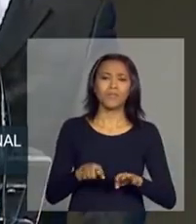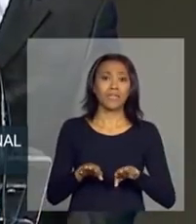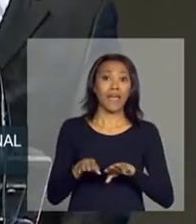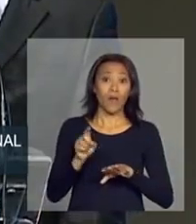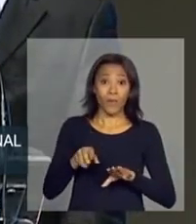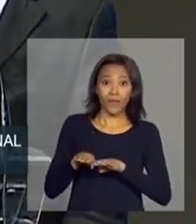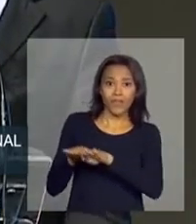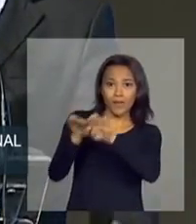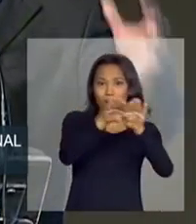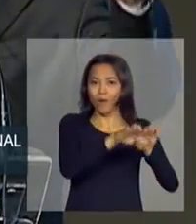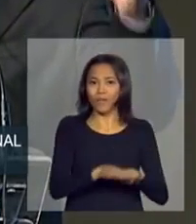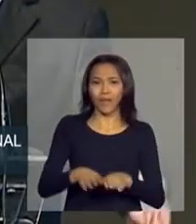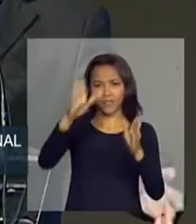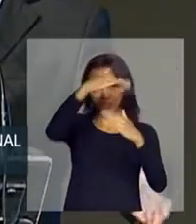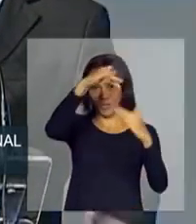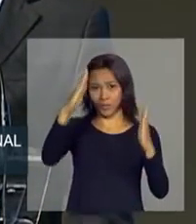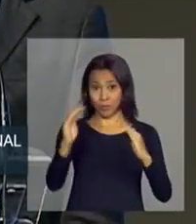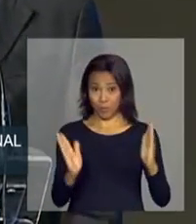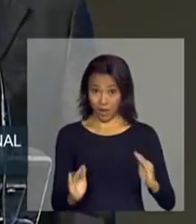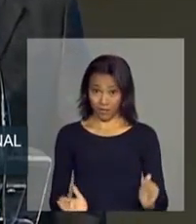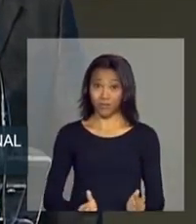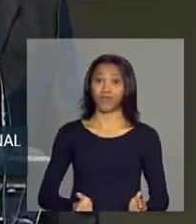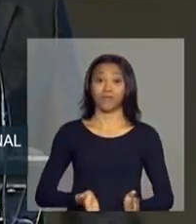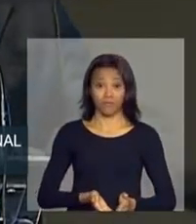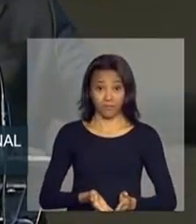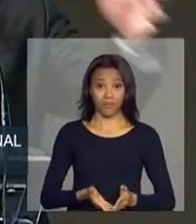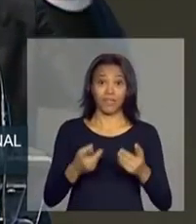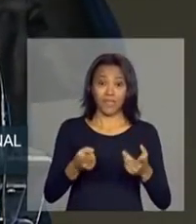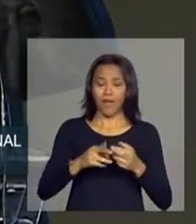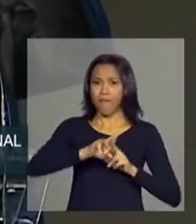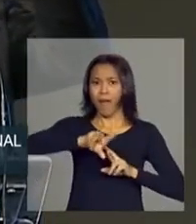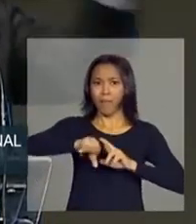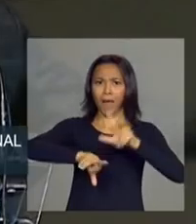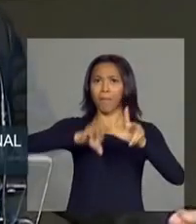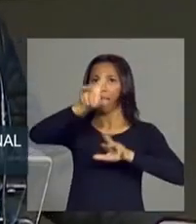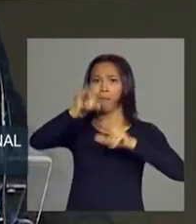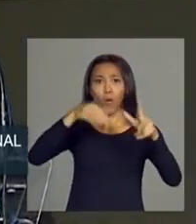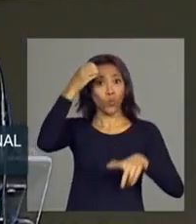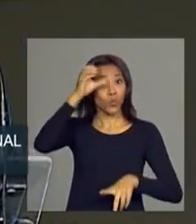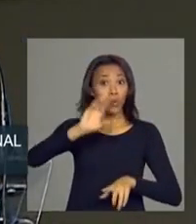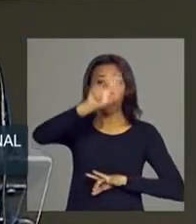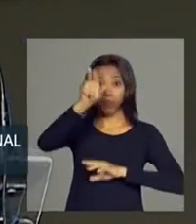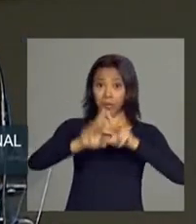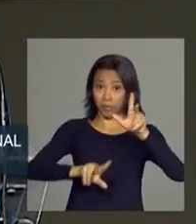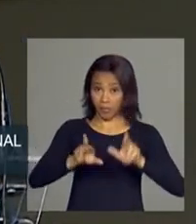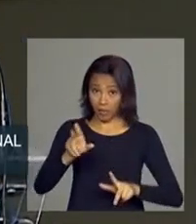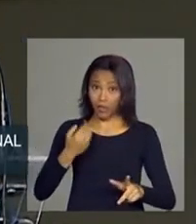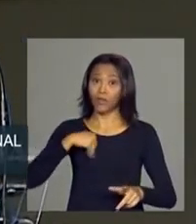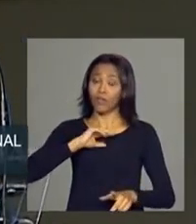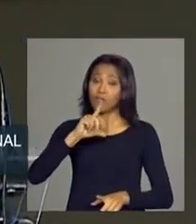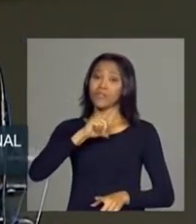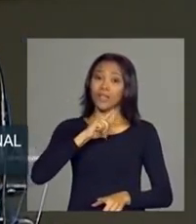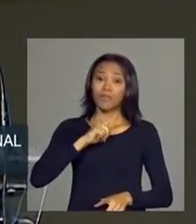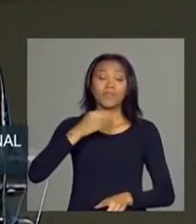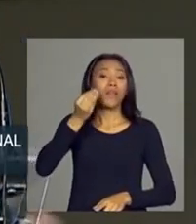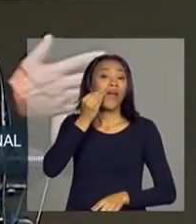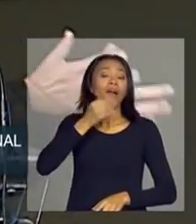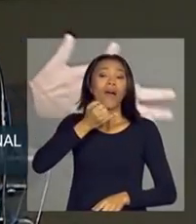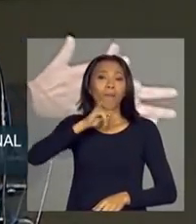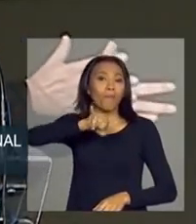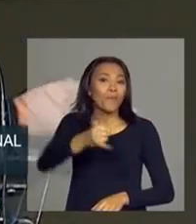60, que permitiu que o Brasil não fosse ilhas isoladas e que a gente pudesse